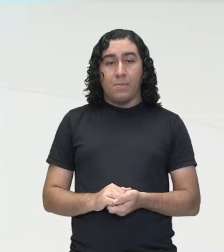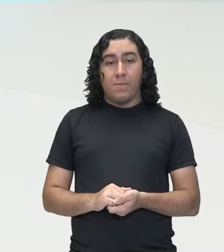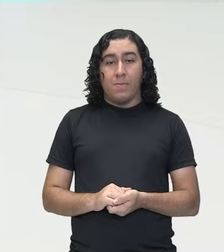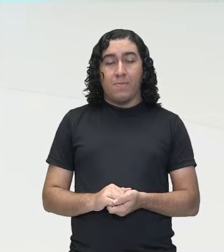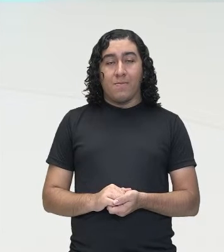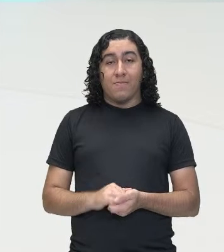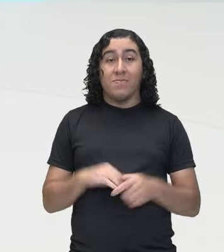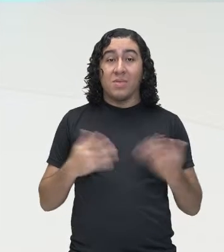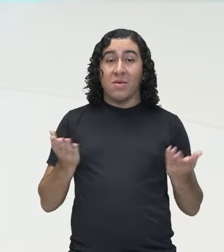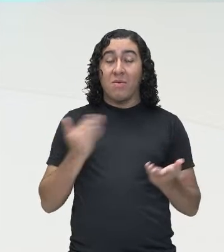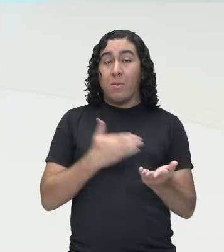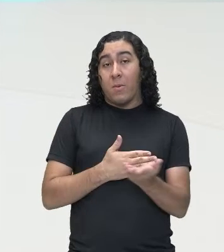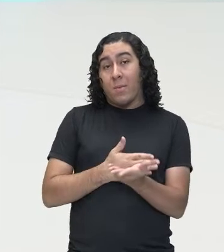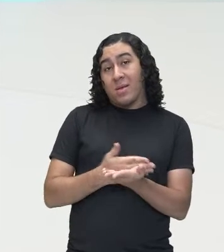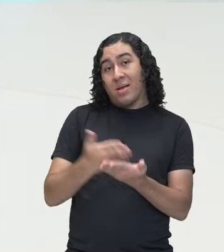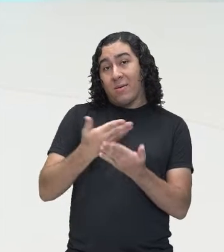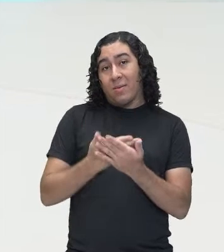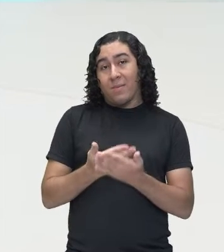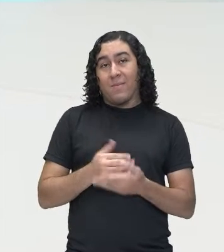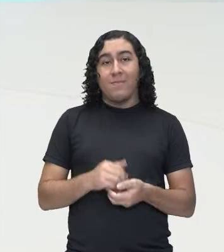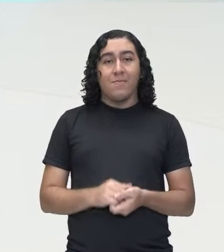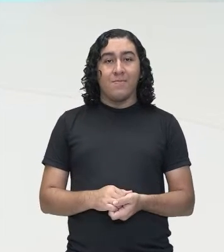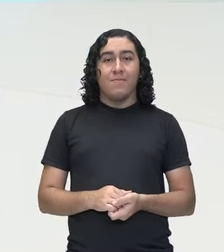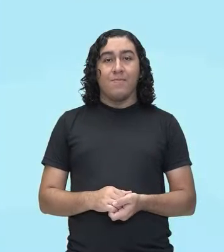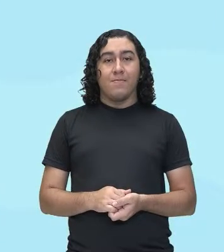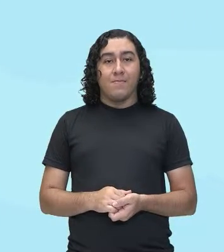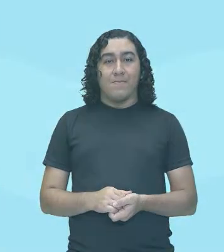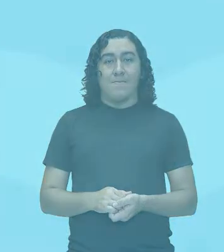E vamos dar início à nossa aula.